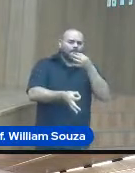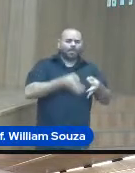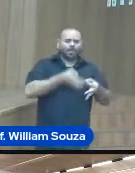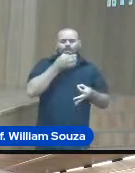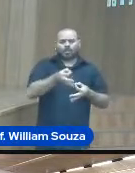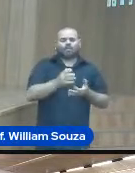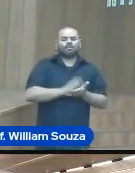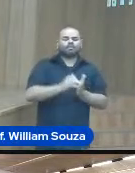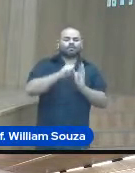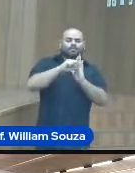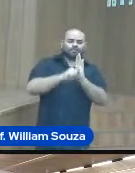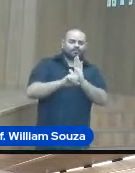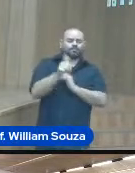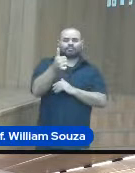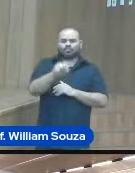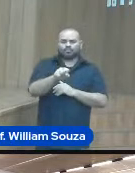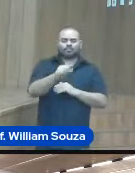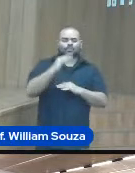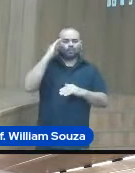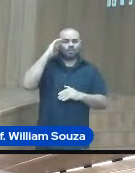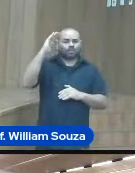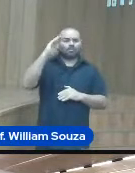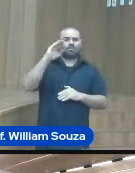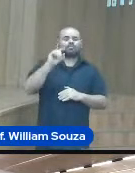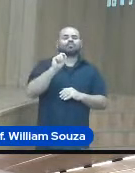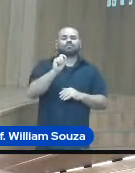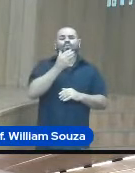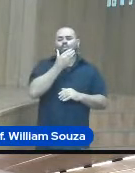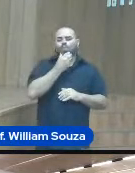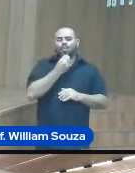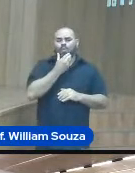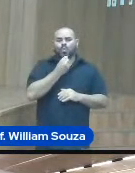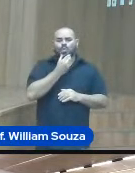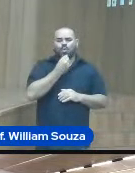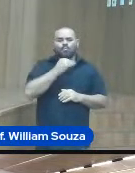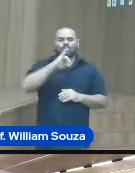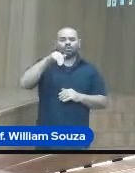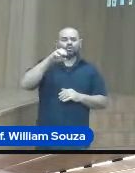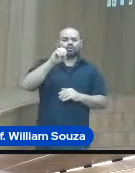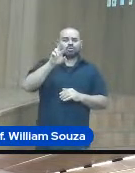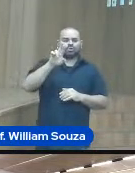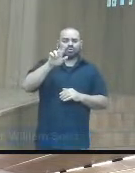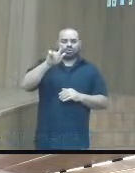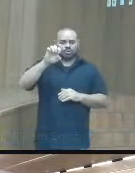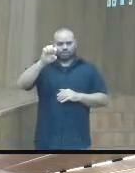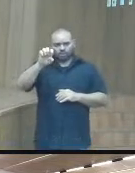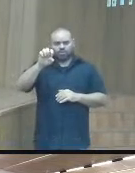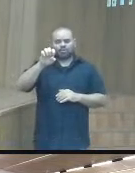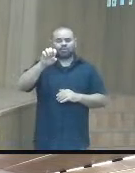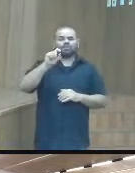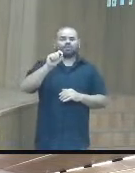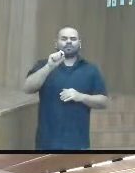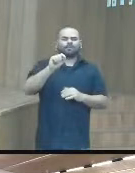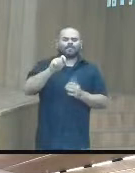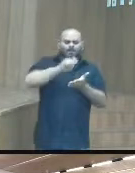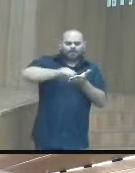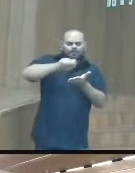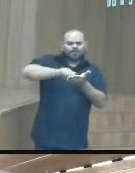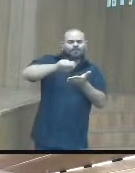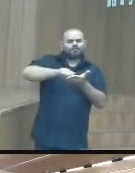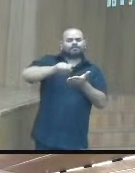XVIII, principalmente de um matemático chamado George Berkeley. Ele escreve um livro chamado